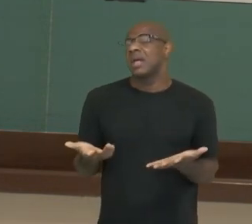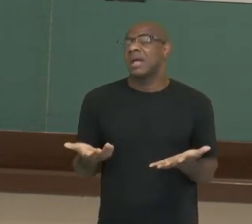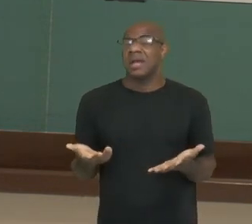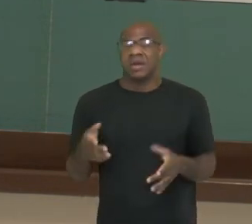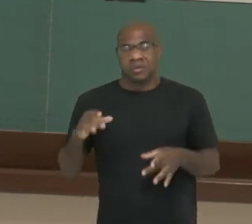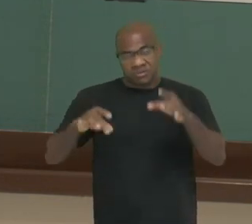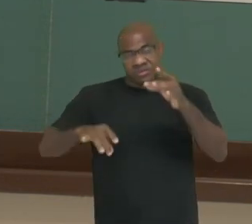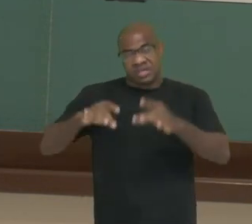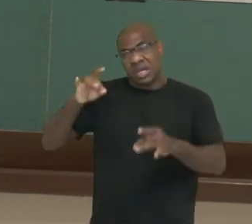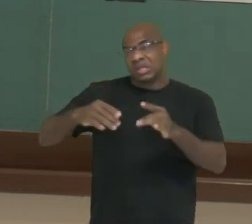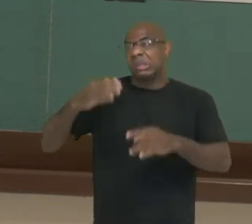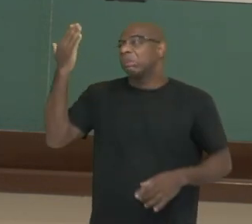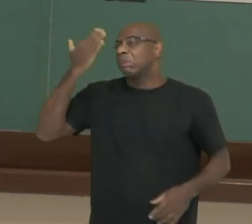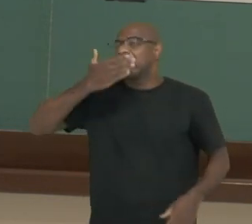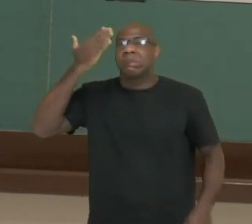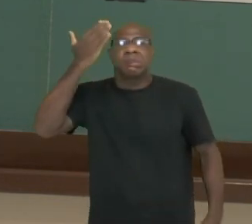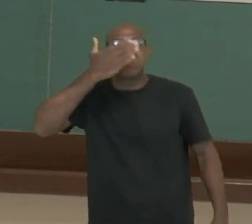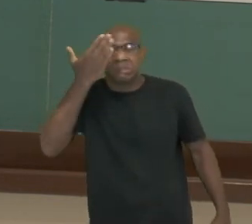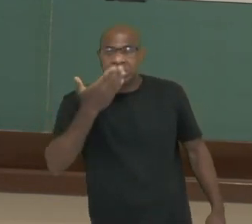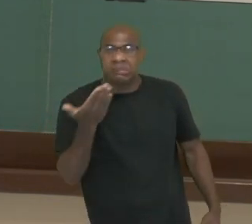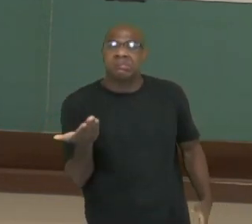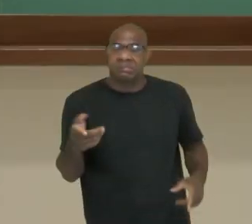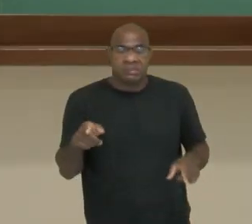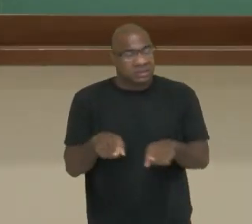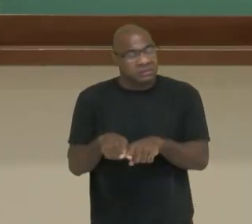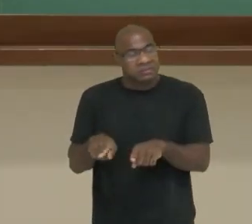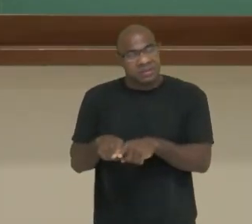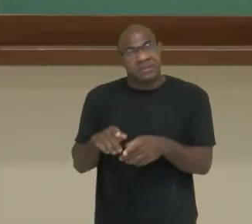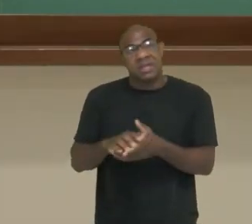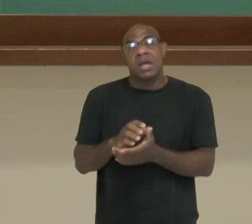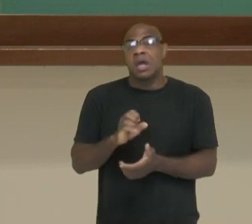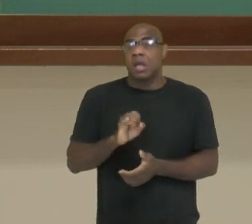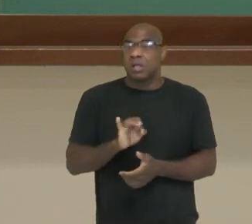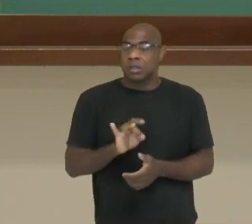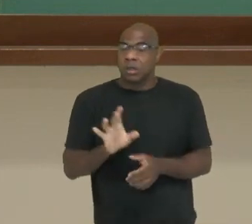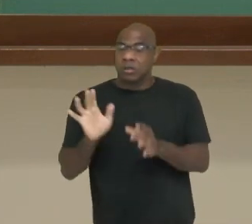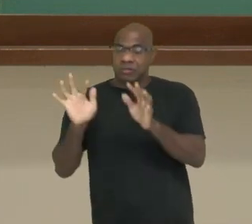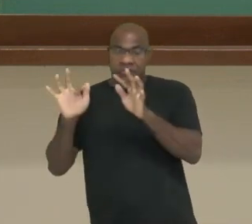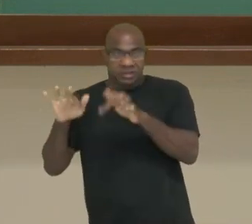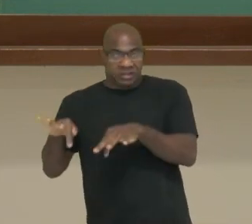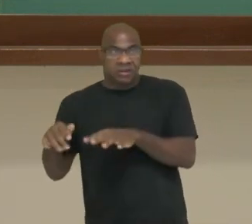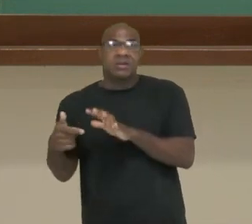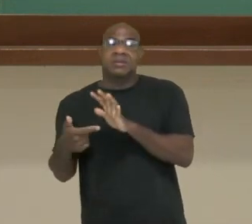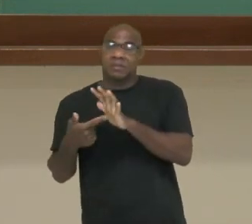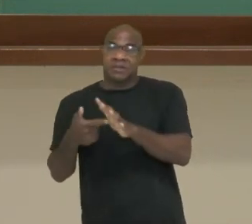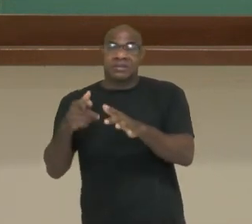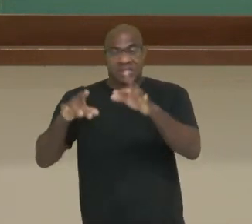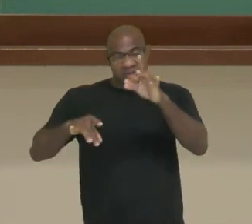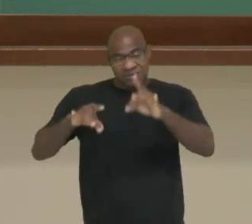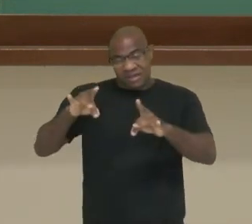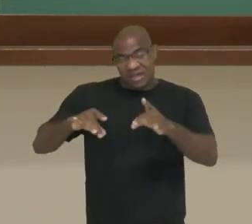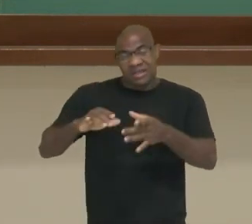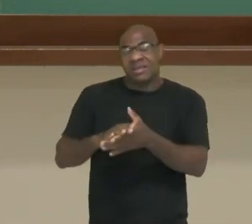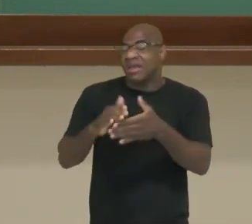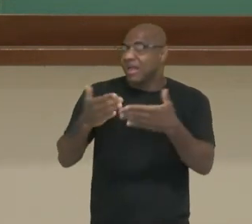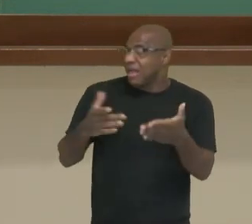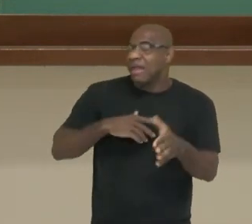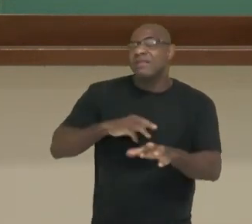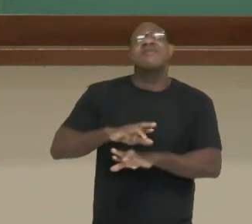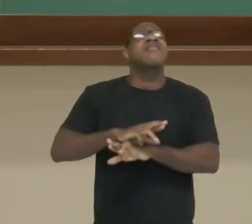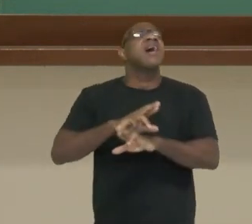faz a representação sem dizer que é teatro. E só no final vai contar que é um teatro, né? Então, assim, são